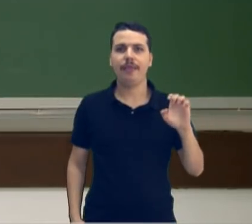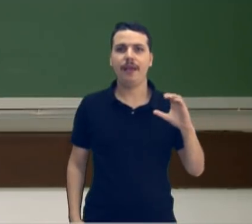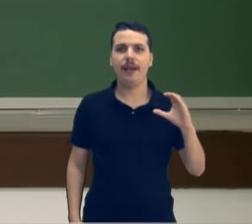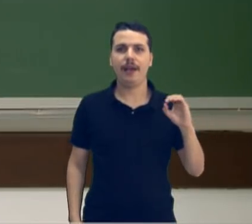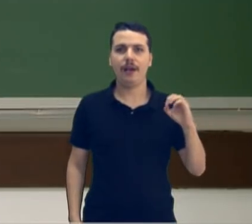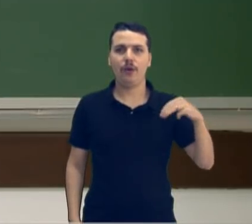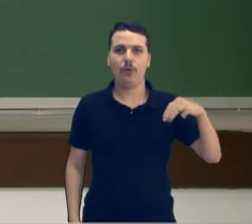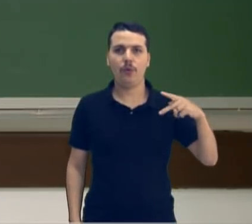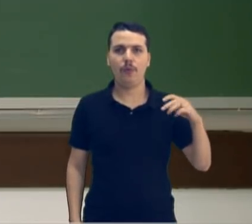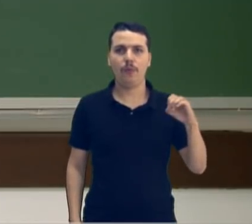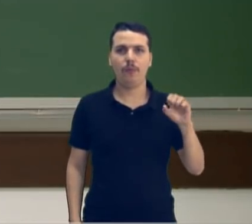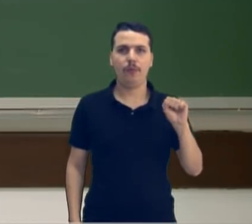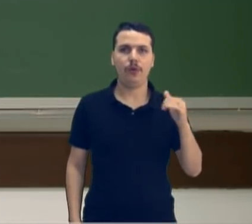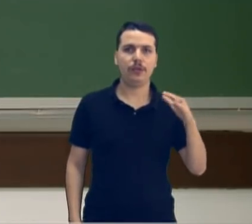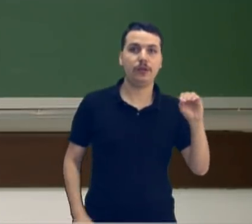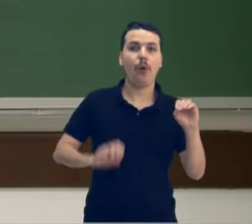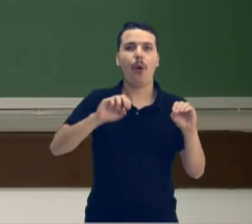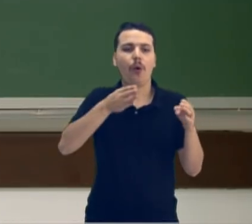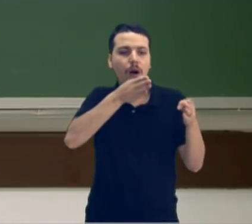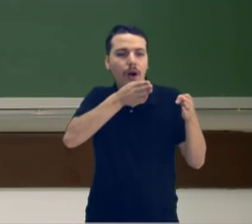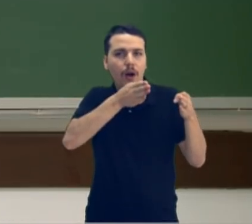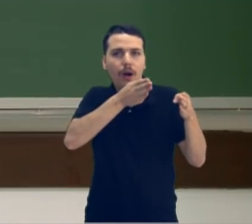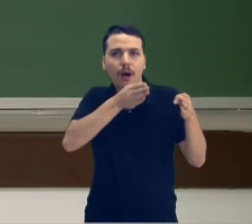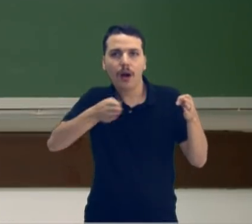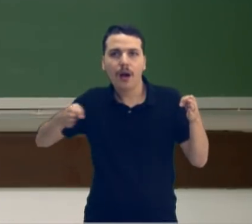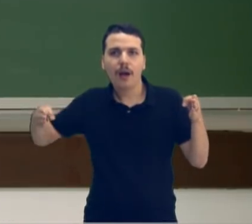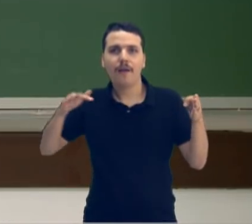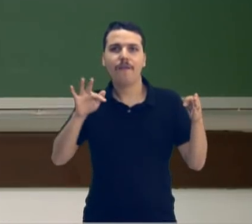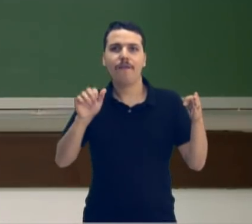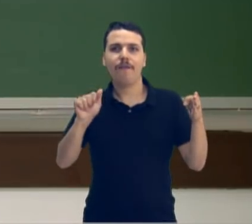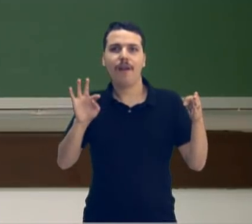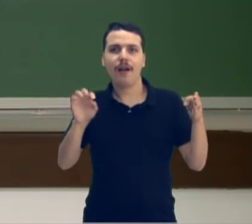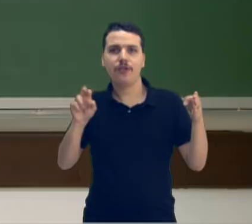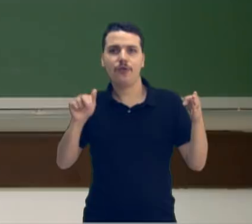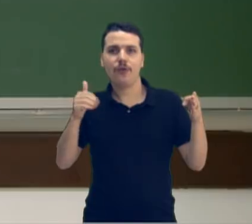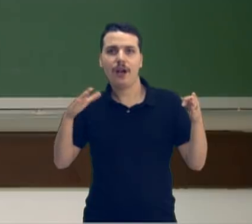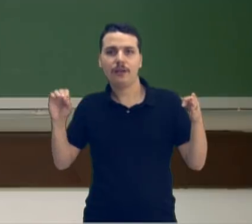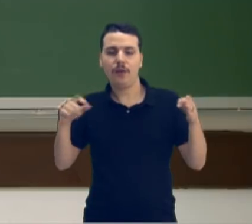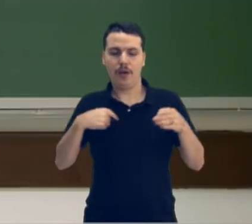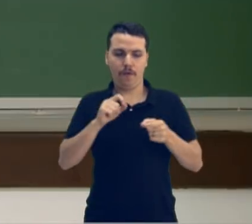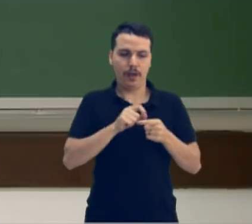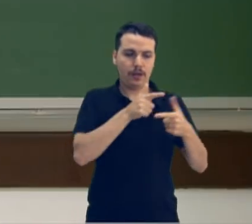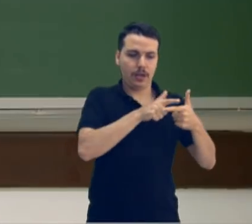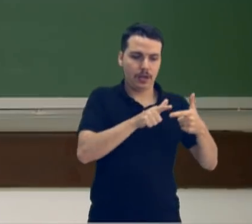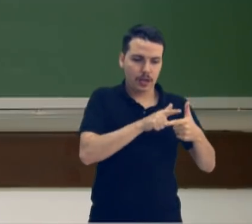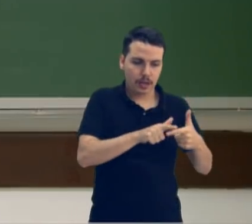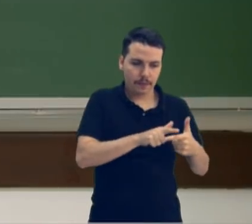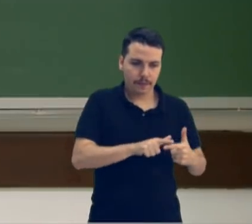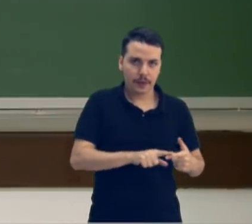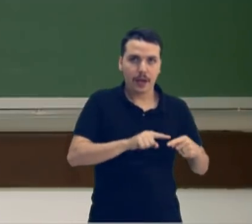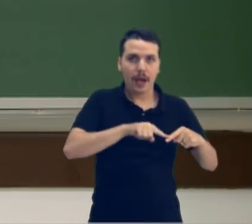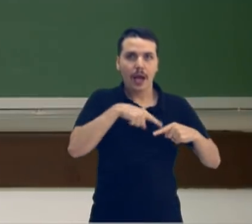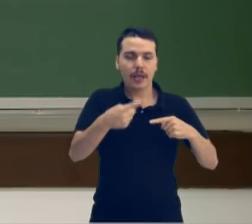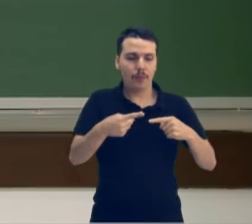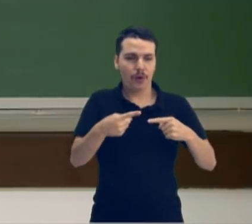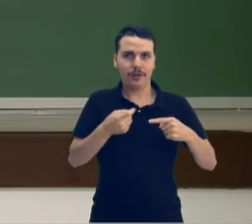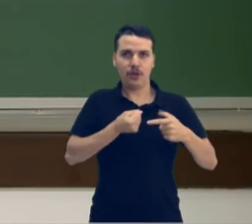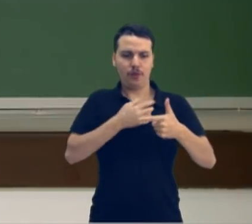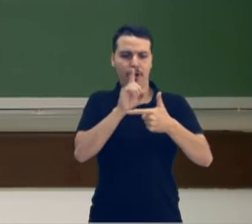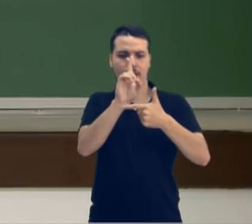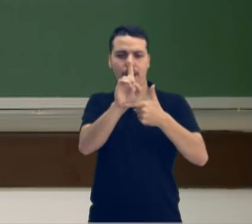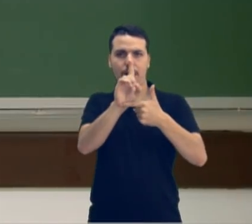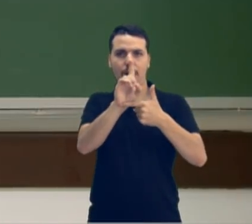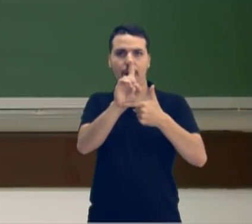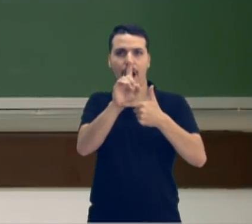fatoração em números primos, eu vou efetuar as divisões e depois eu transformo esses divisores